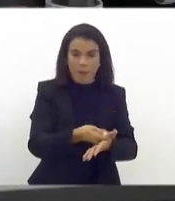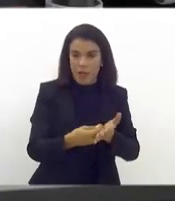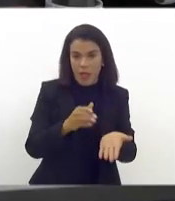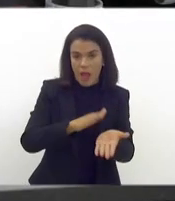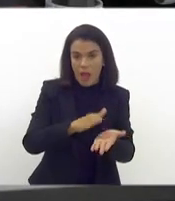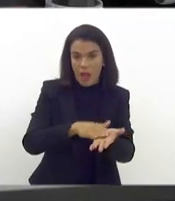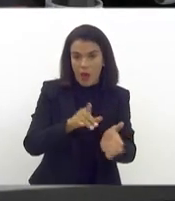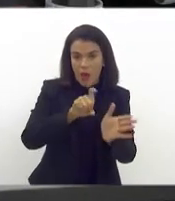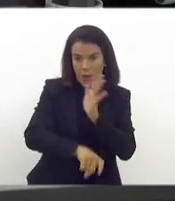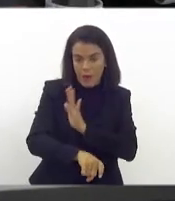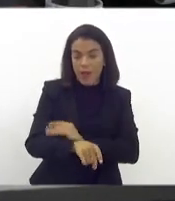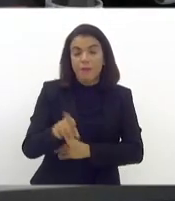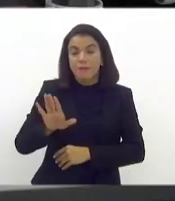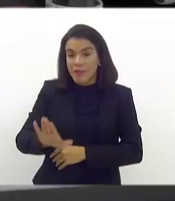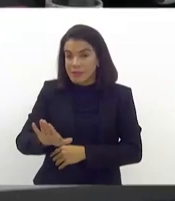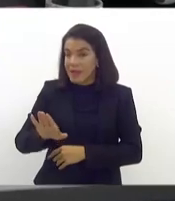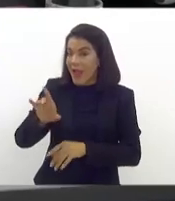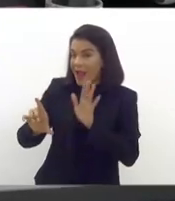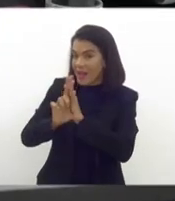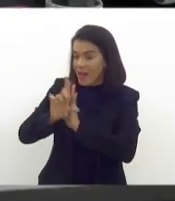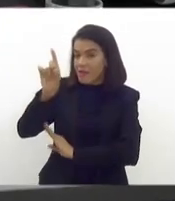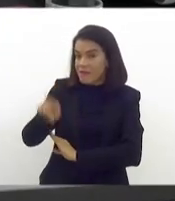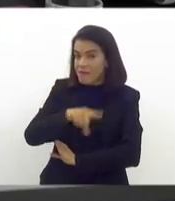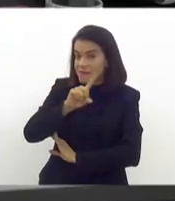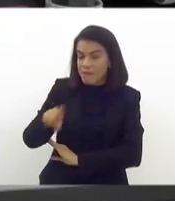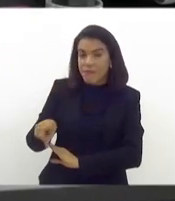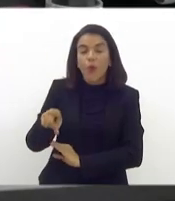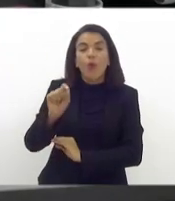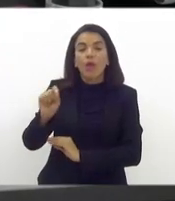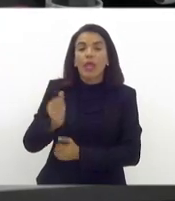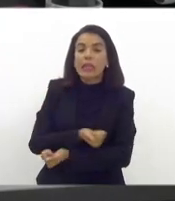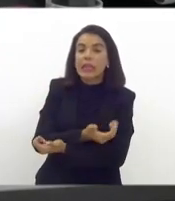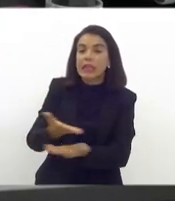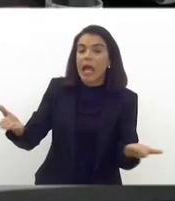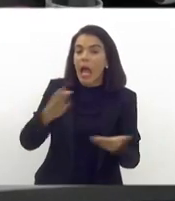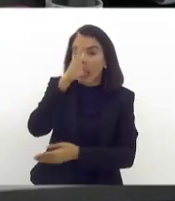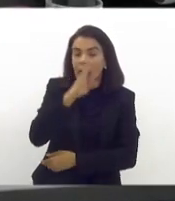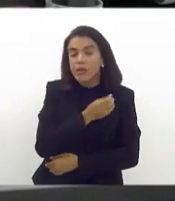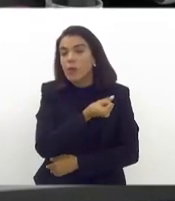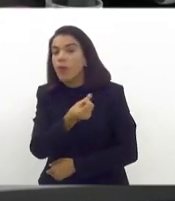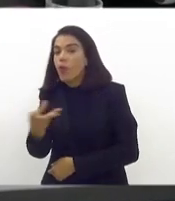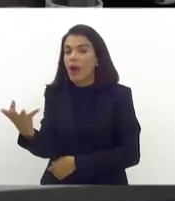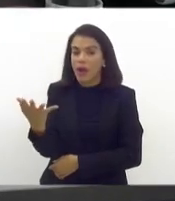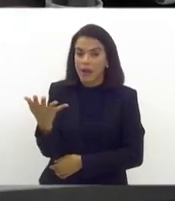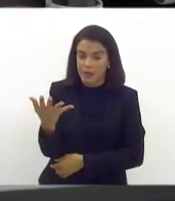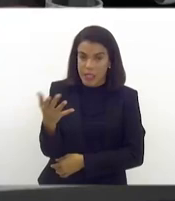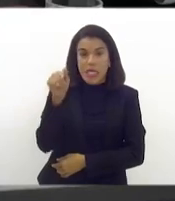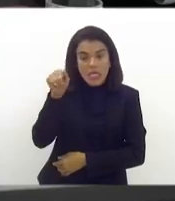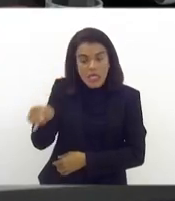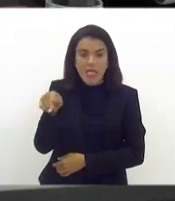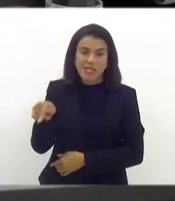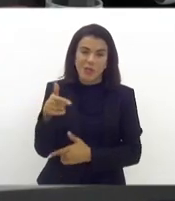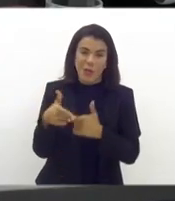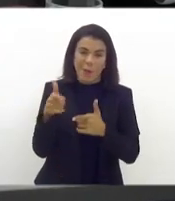lei veda a obrigação de fornecer gratuitamente quantas forem pedidas. Isso é que é a